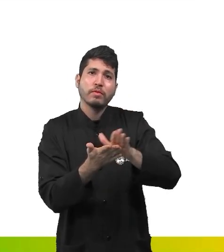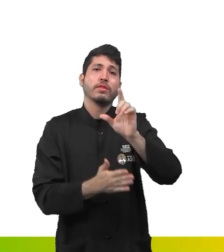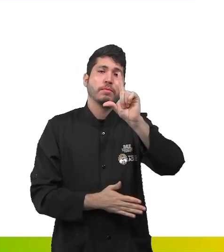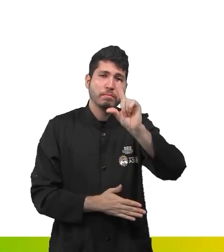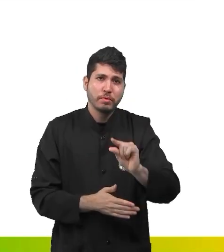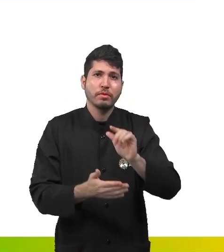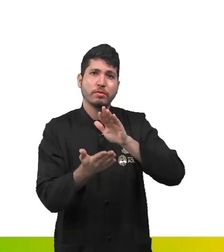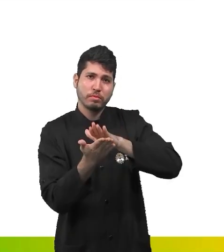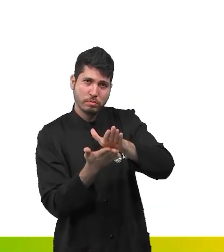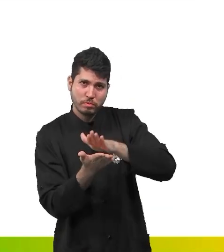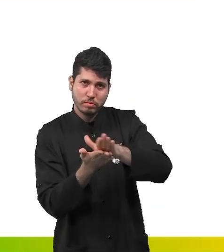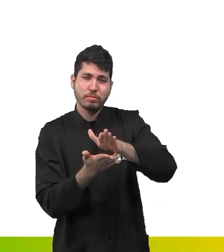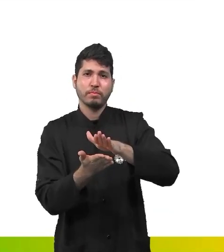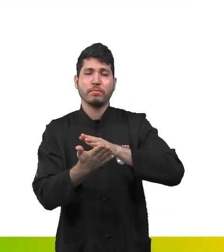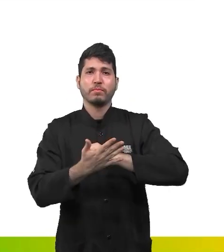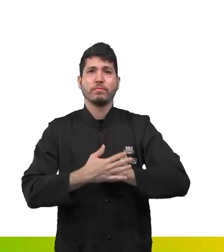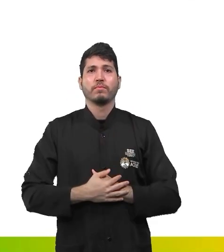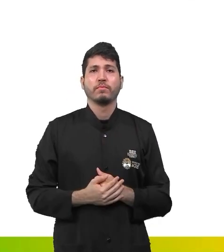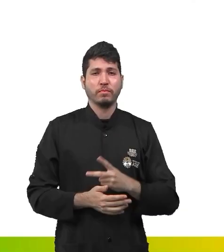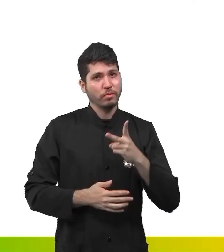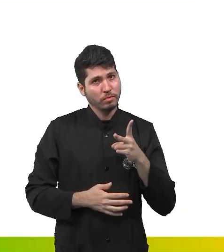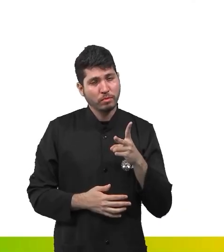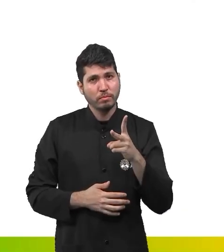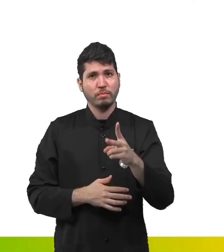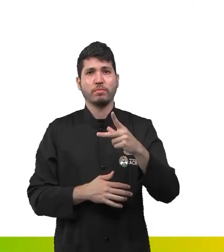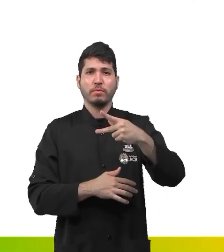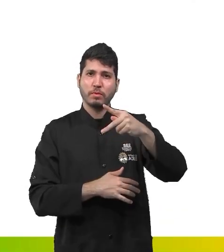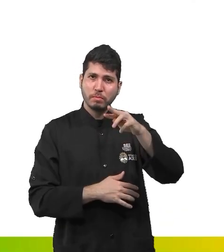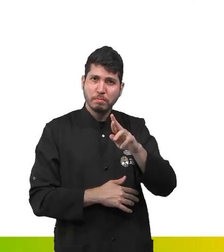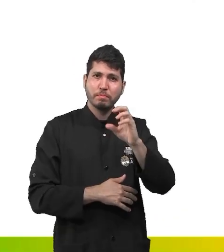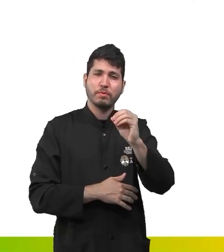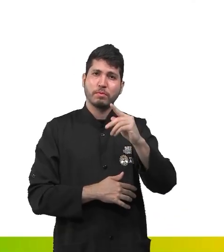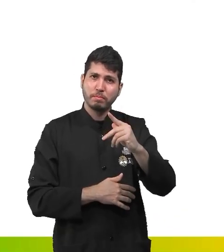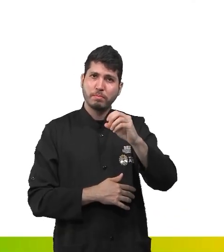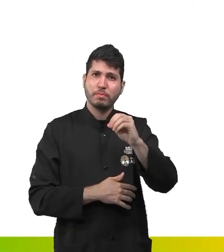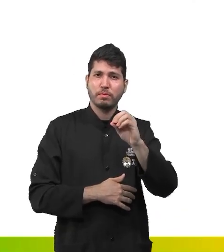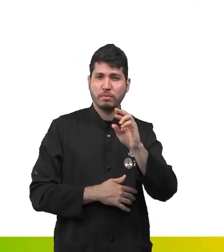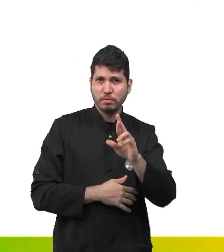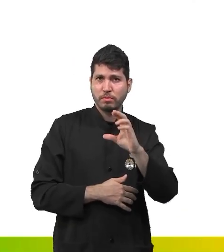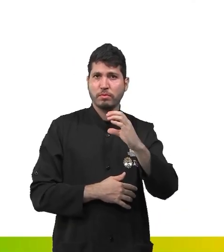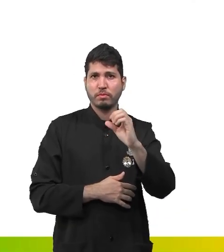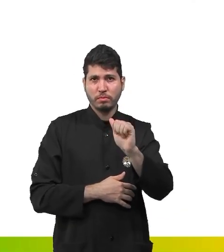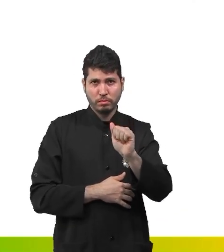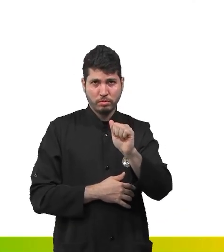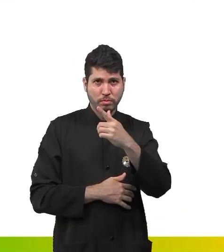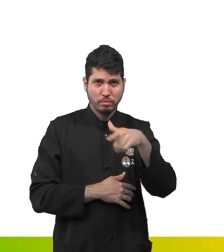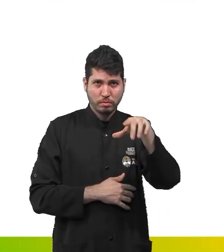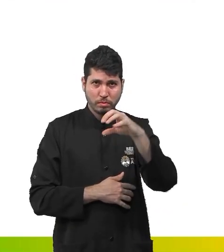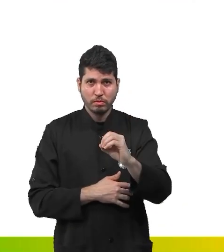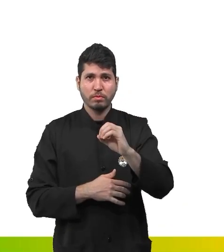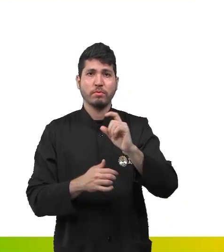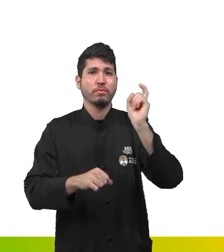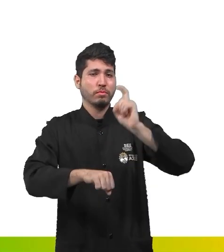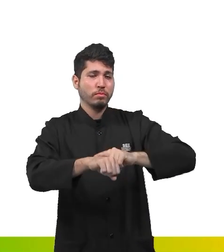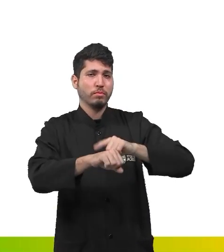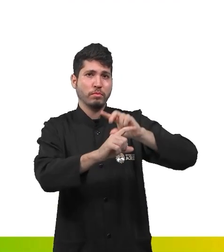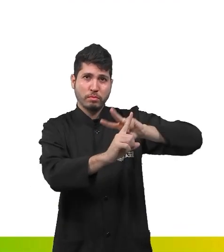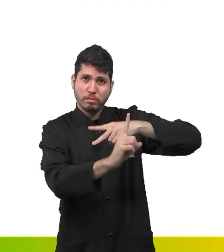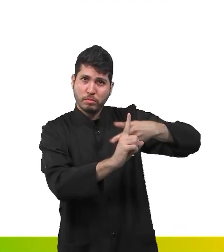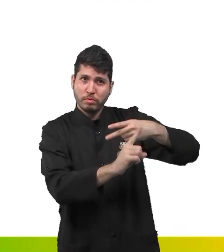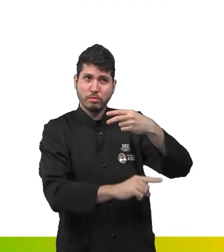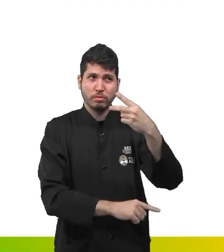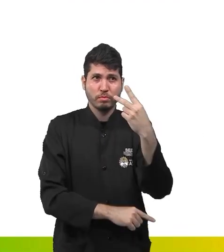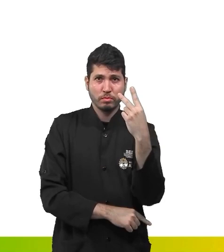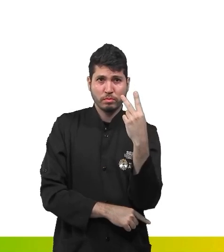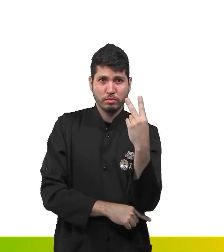impressões, certo? Então, é a constante de proporcionalidade. Aqui, ó, o tempo dobrou de 2 para